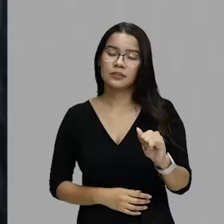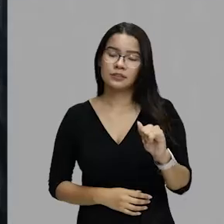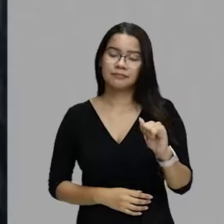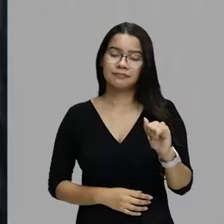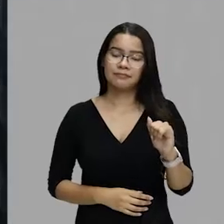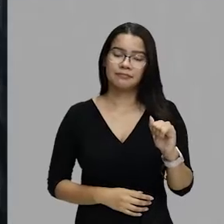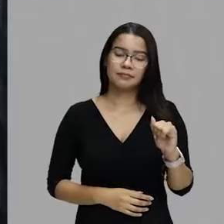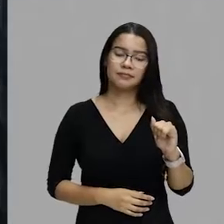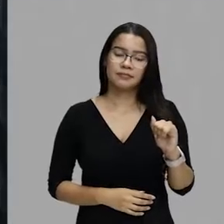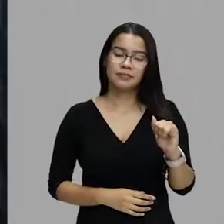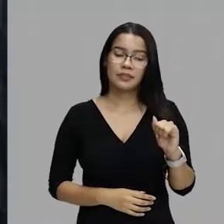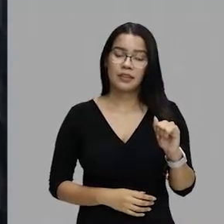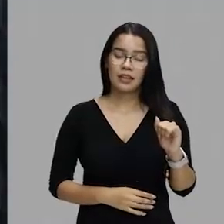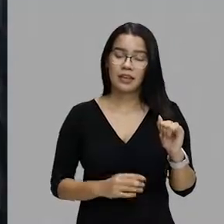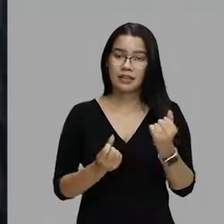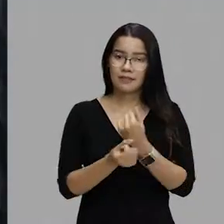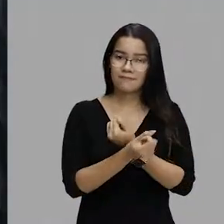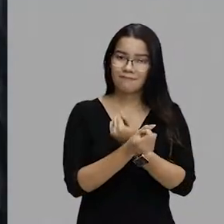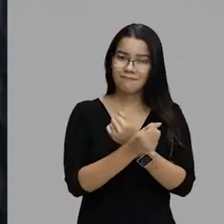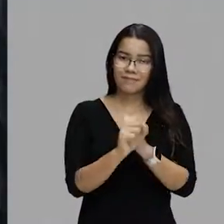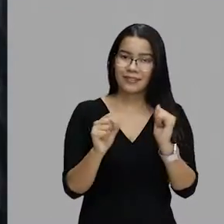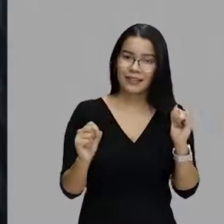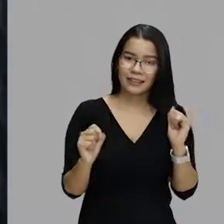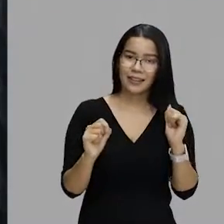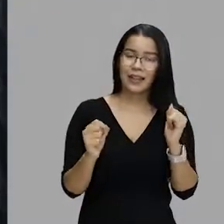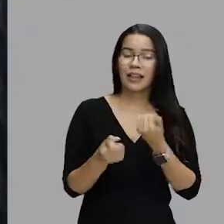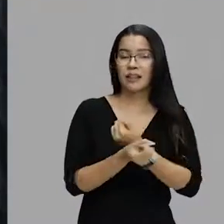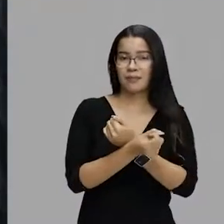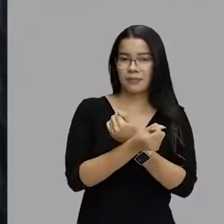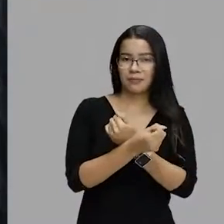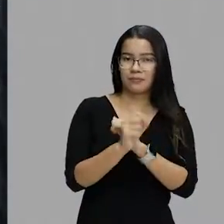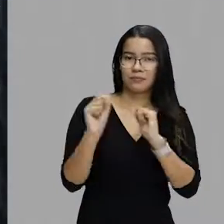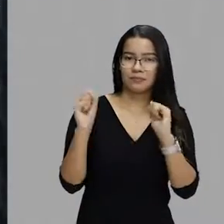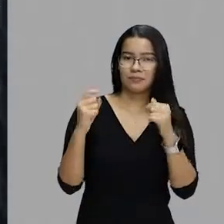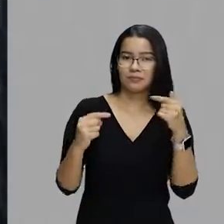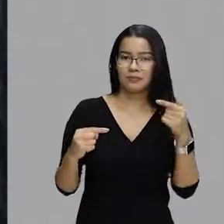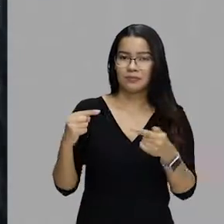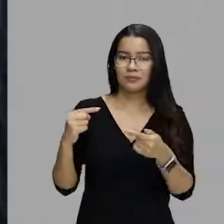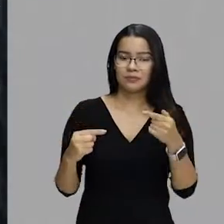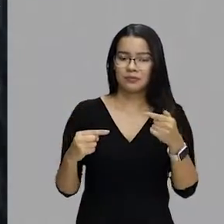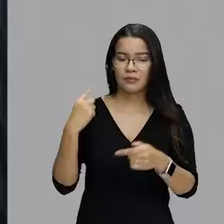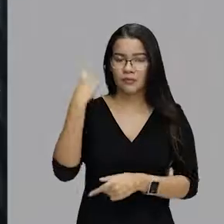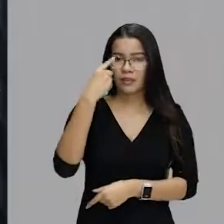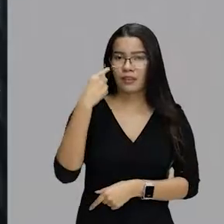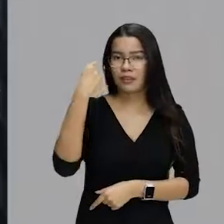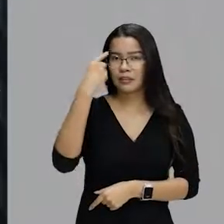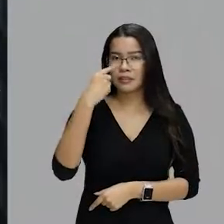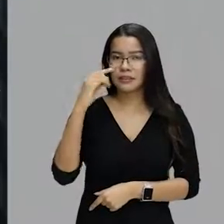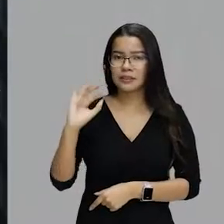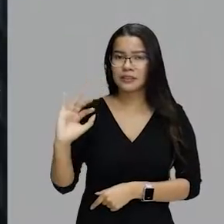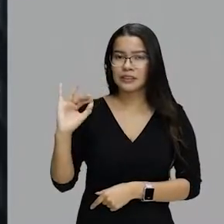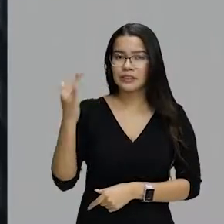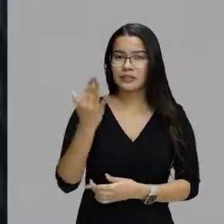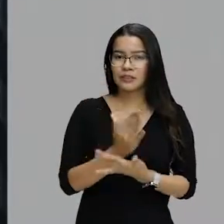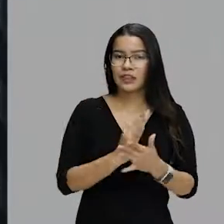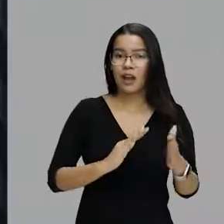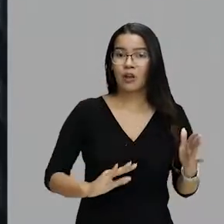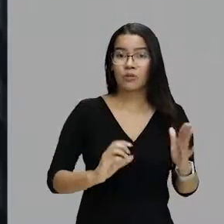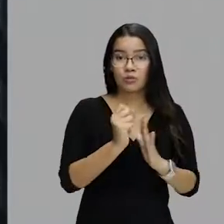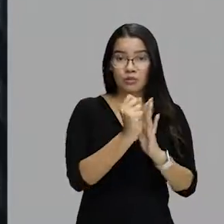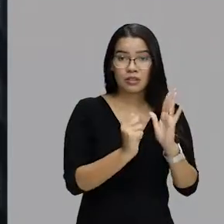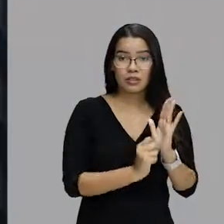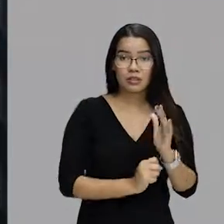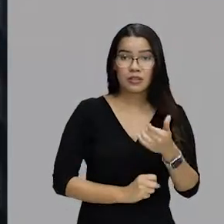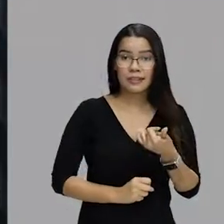colônia. A libertação de Cuba do domínio colonial espanhol ocorreu no final do século XIX. Já bem